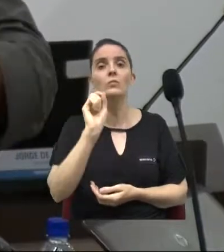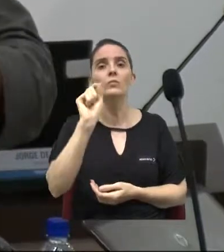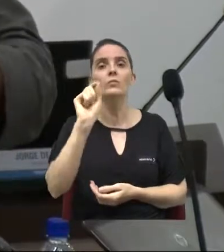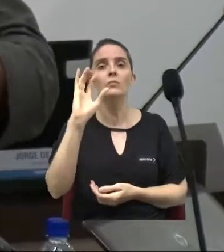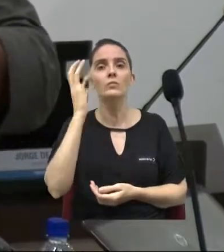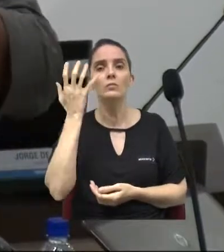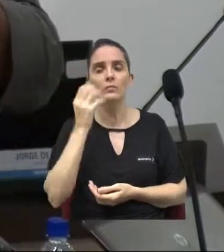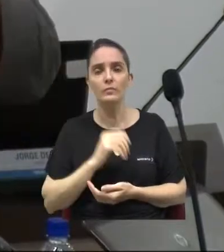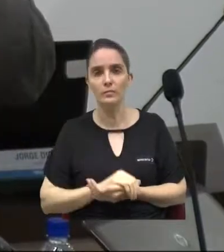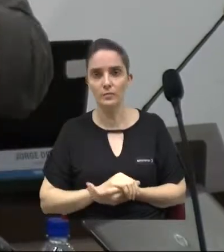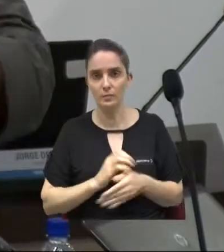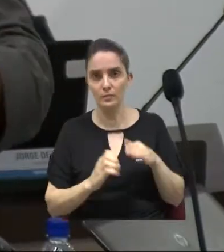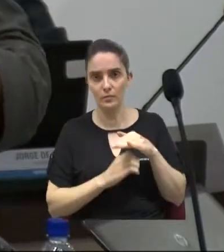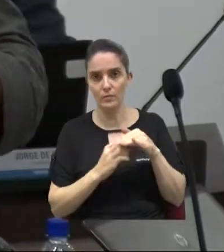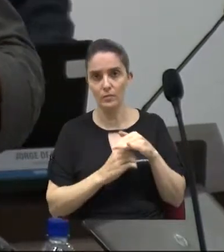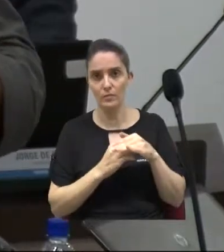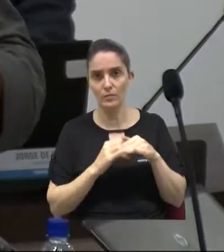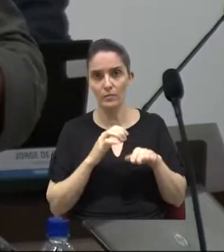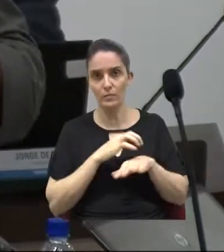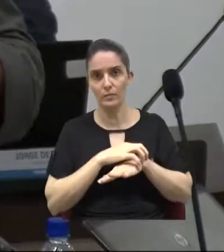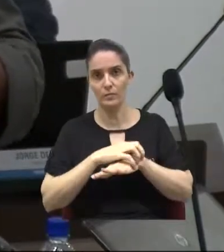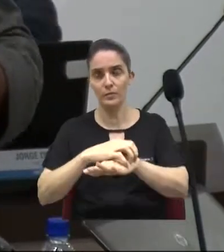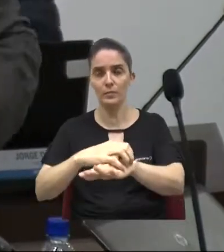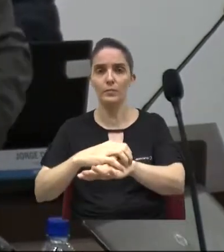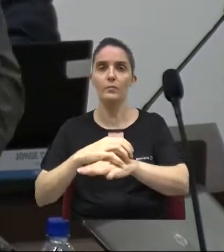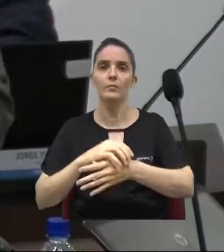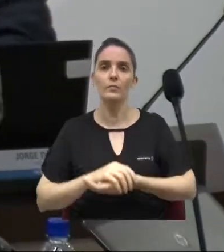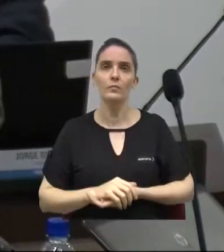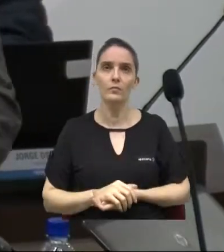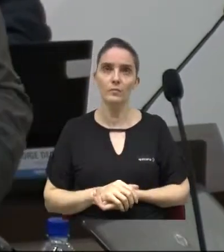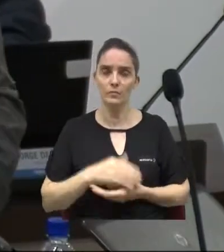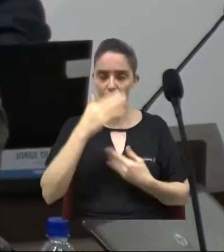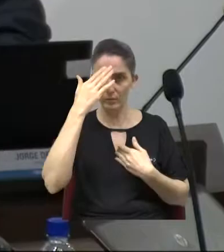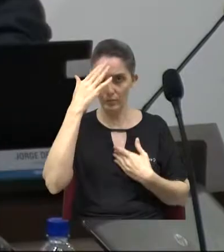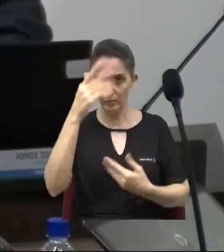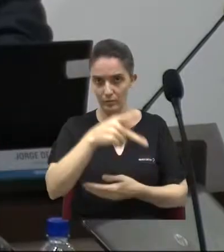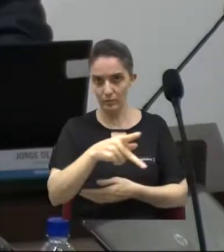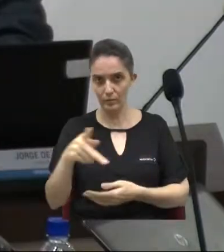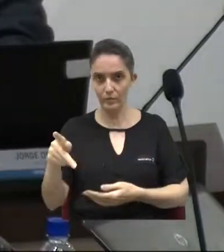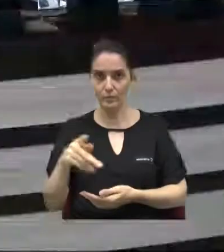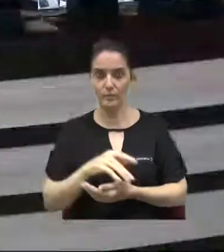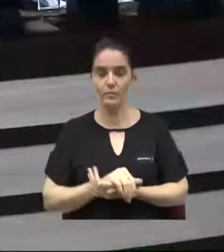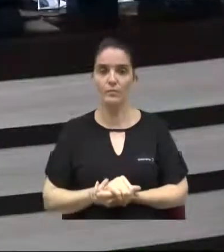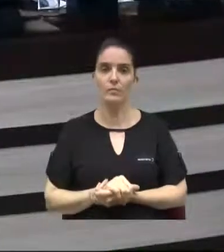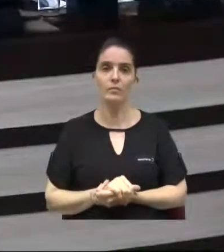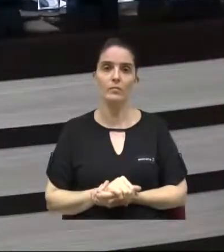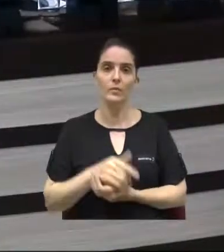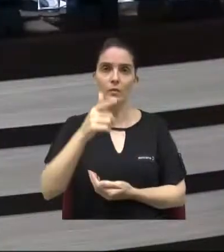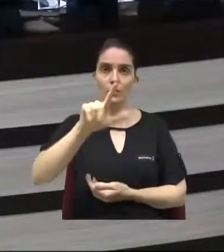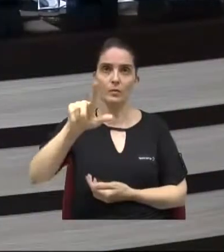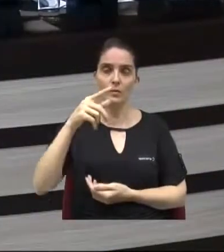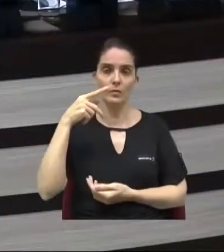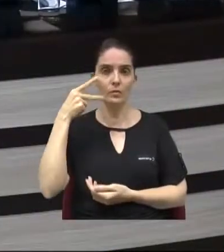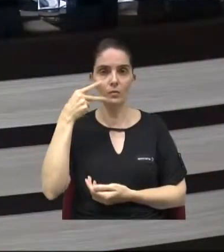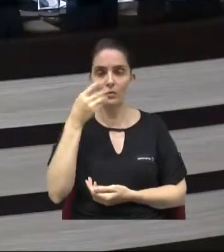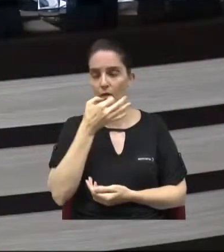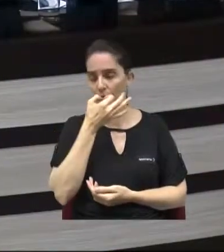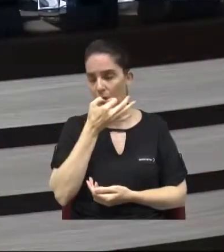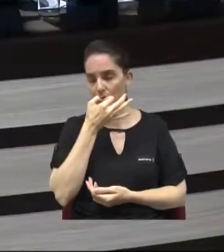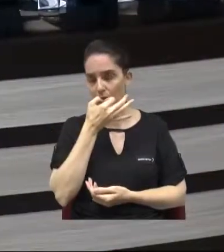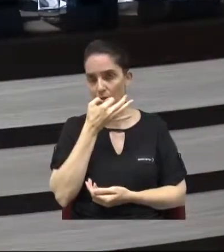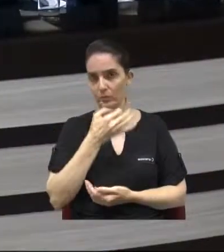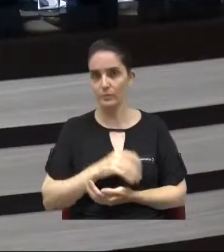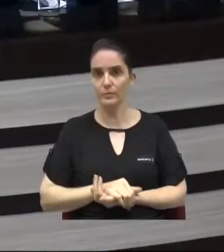a empresa, com o transporte público da nossa cidade. Obrigado, senhora presidente. Algum outro vereador deseja